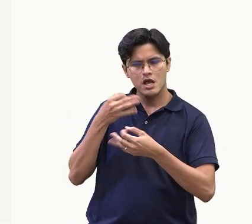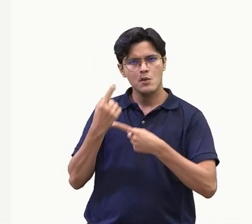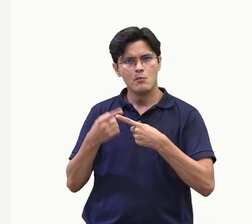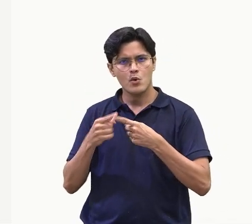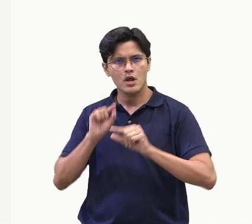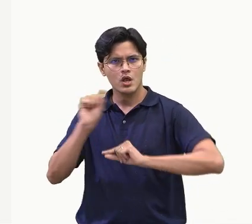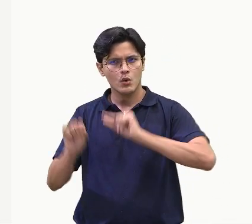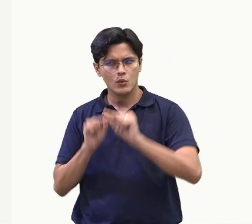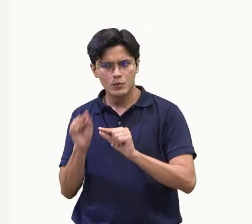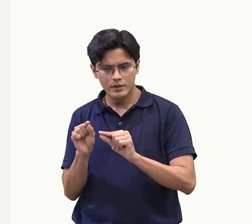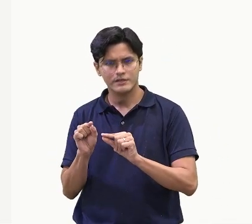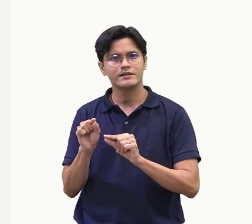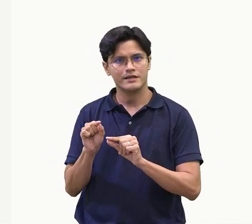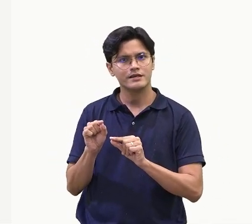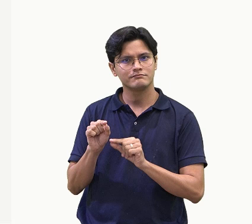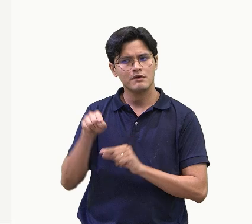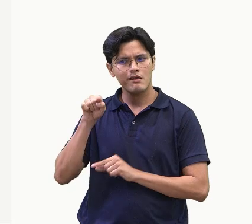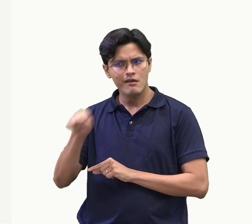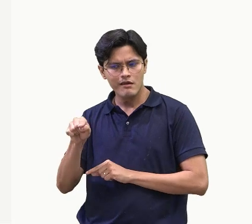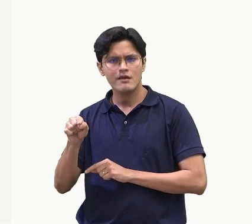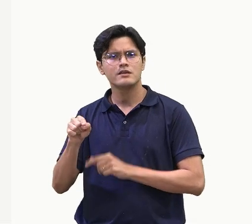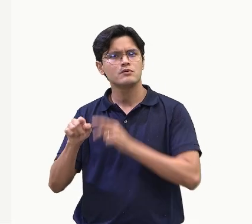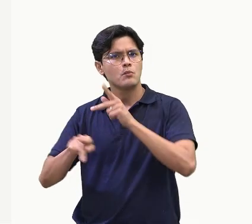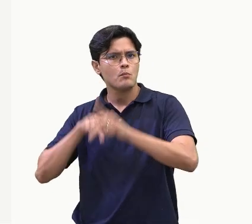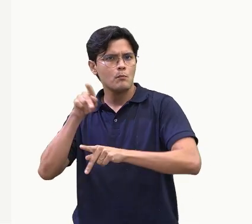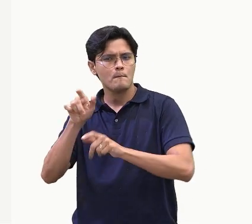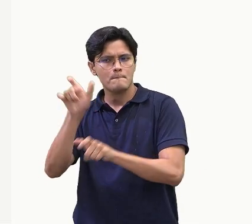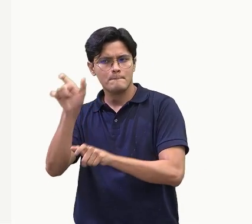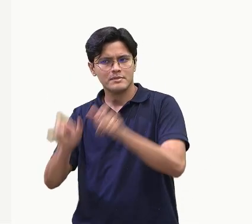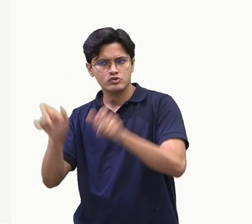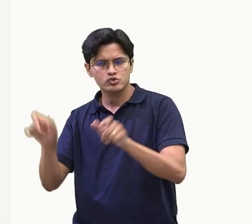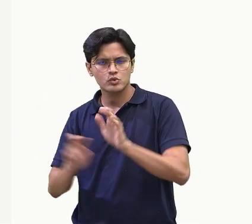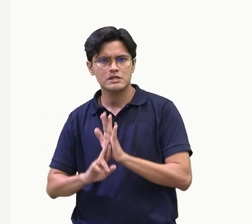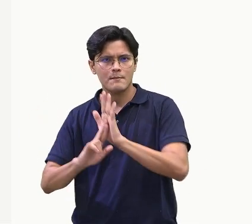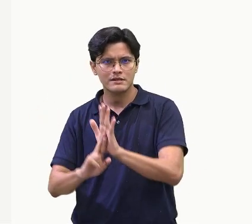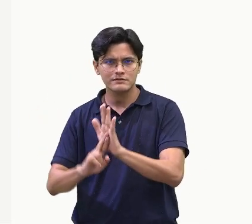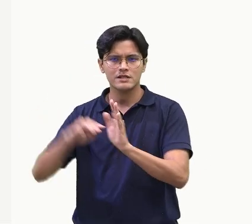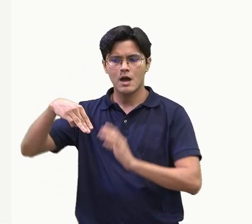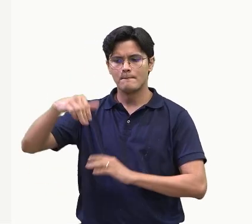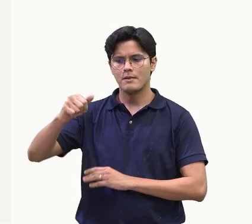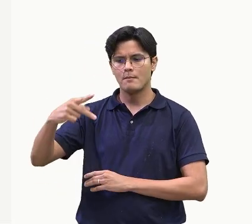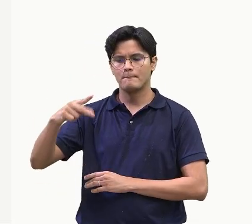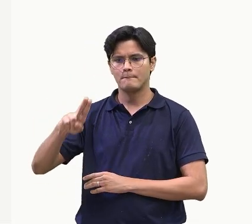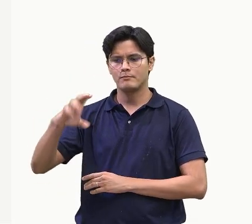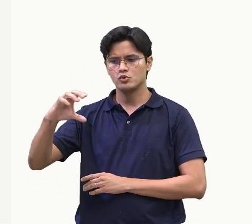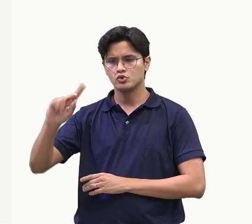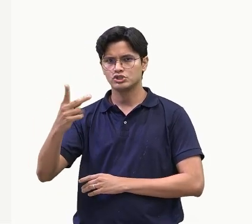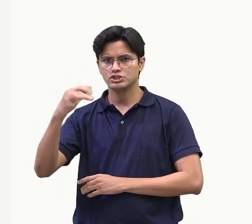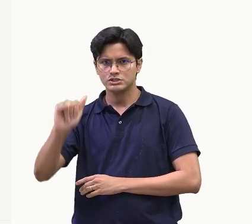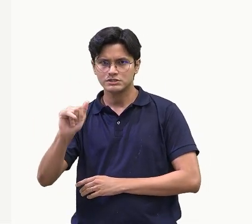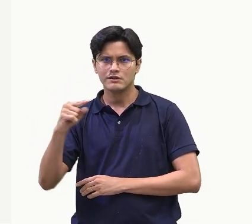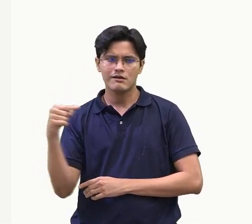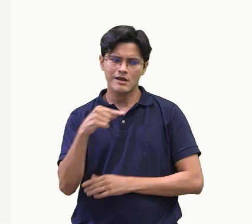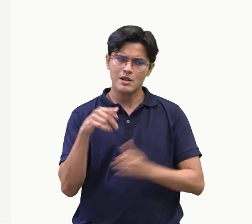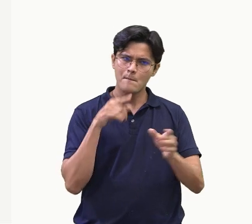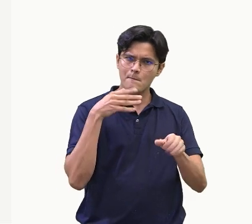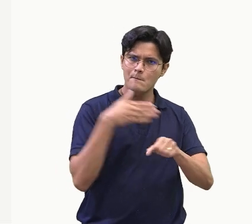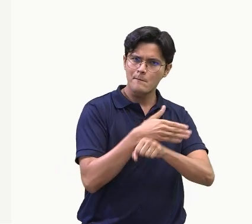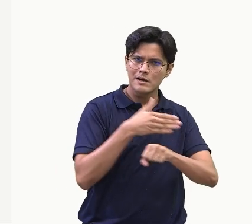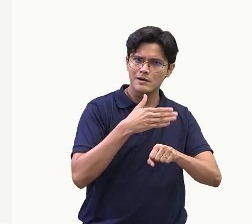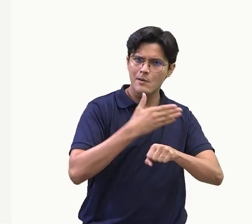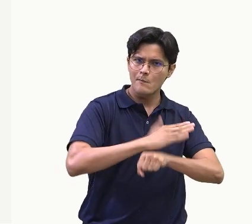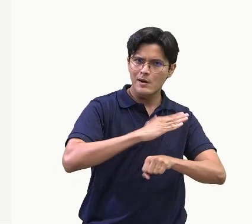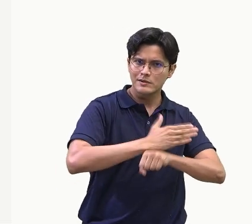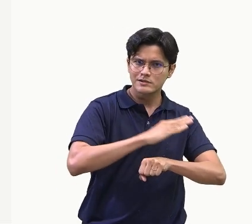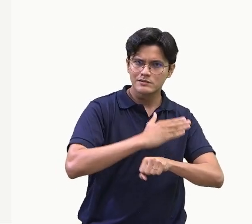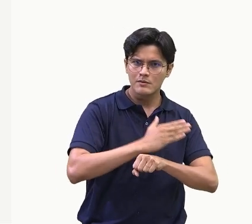porque eles mesmos não foram considerados para a participação desse censo. Então, o que houve, na verdade,